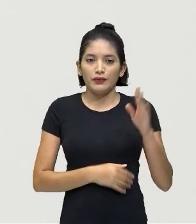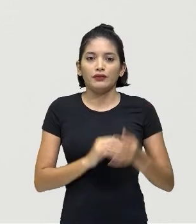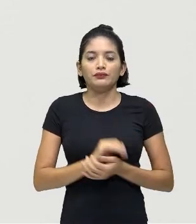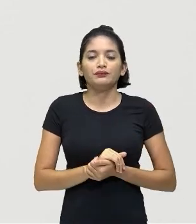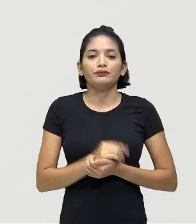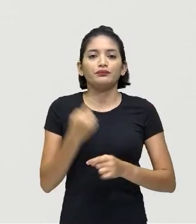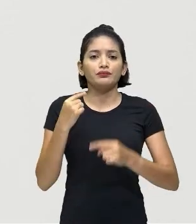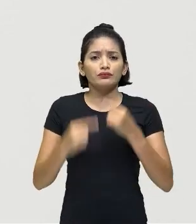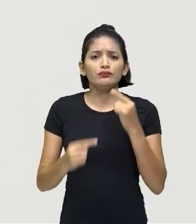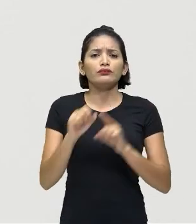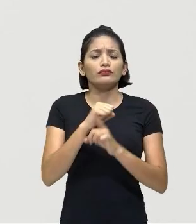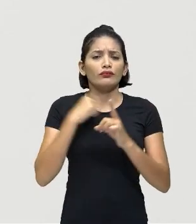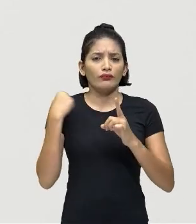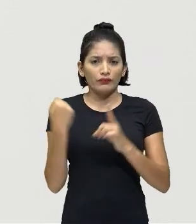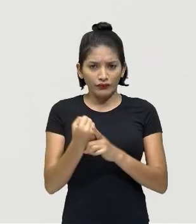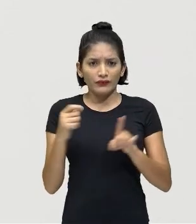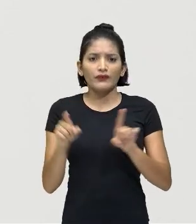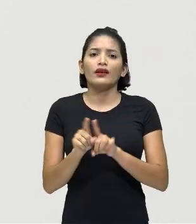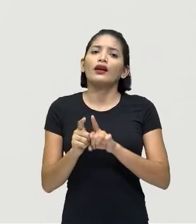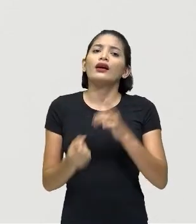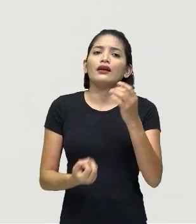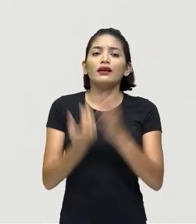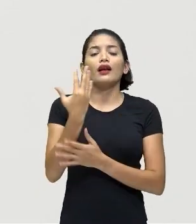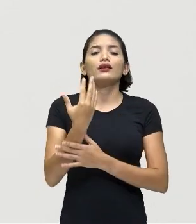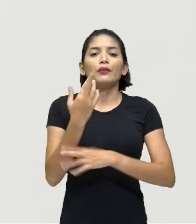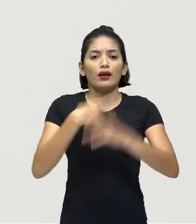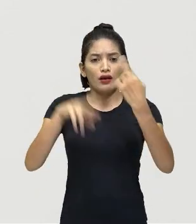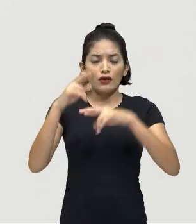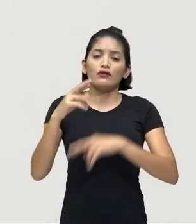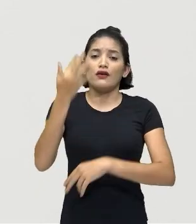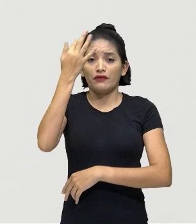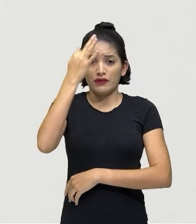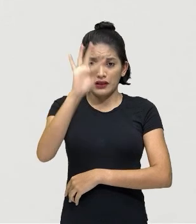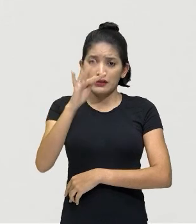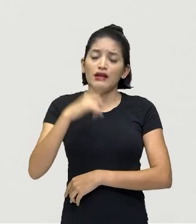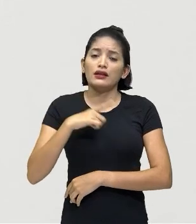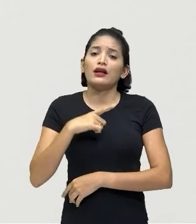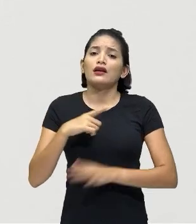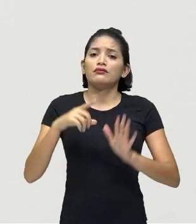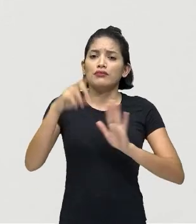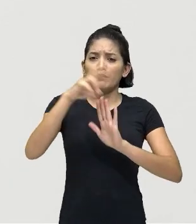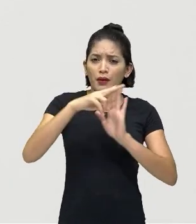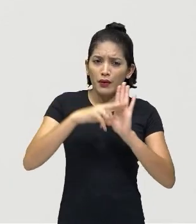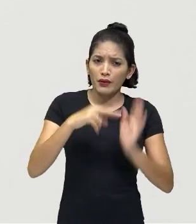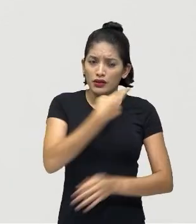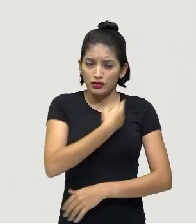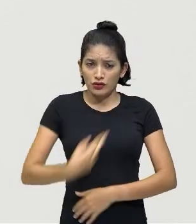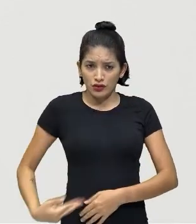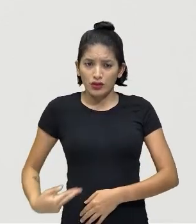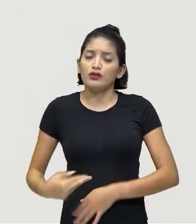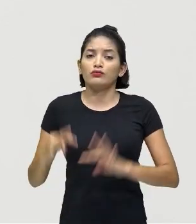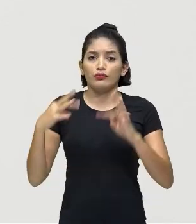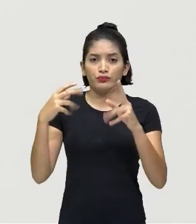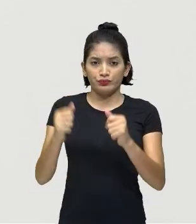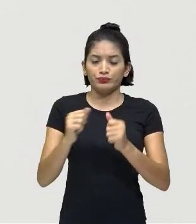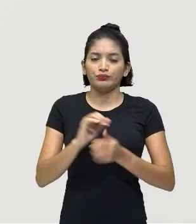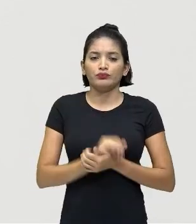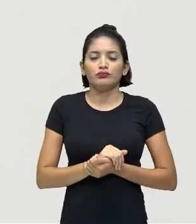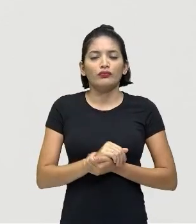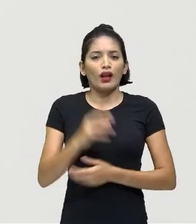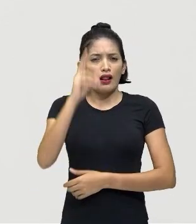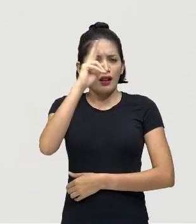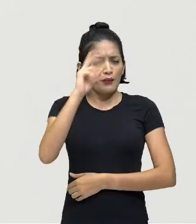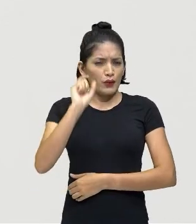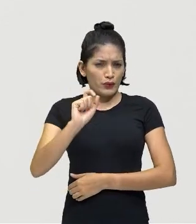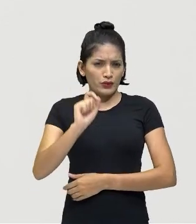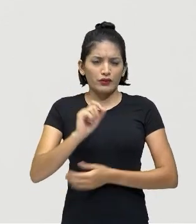sociais radicais, inauguradas pela Revolução Francesa, deram origem a regimes totalitários. Então, aqui, o que é importante vocês